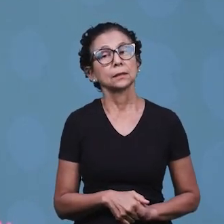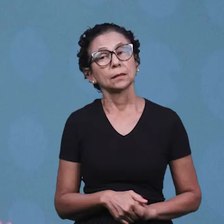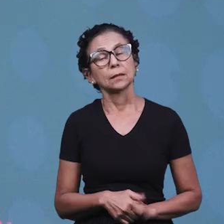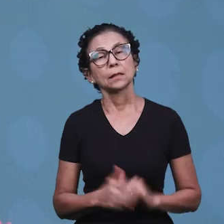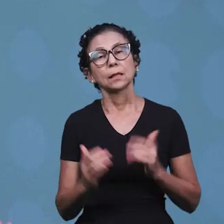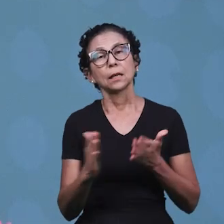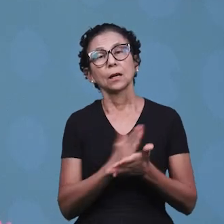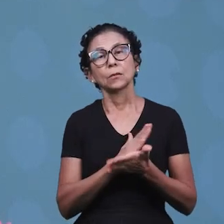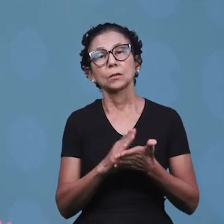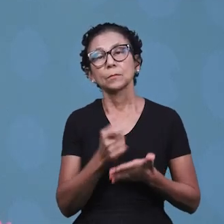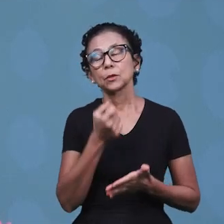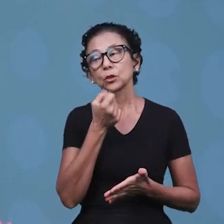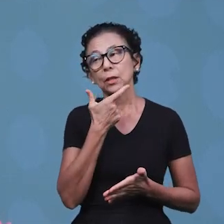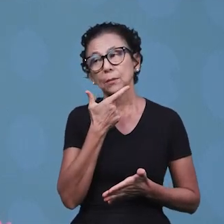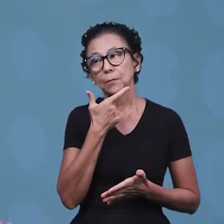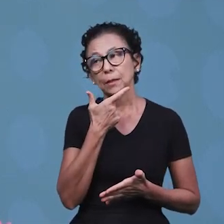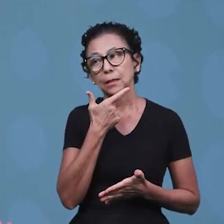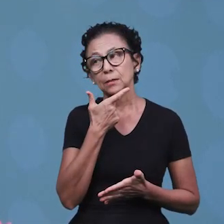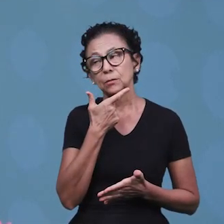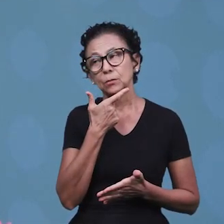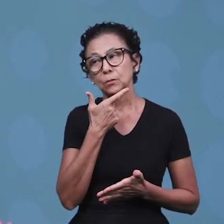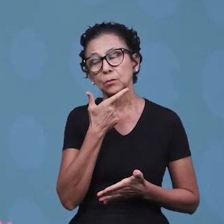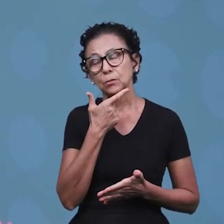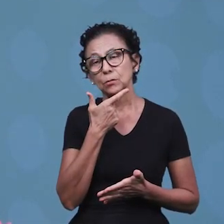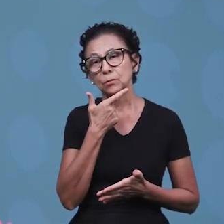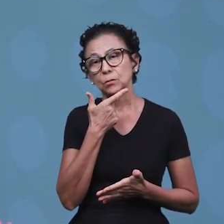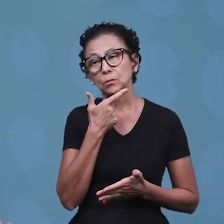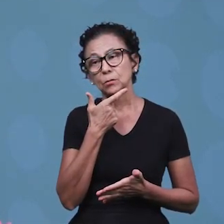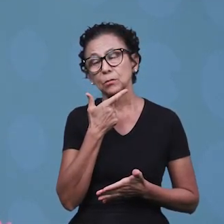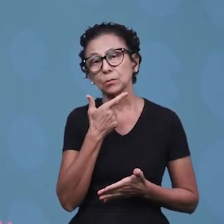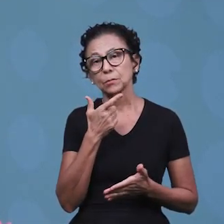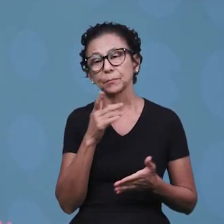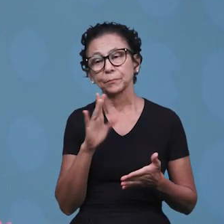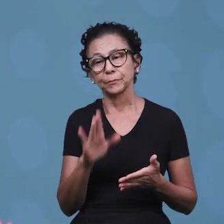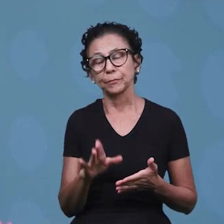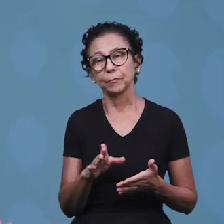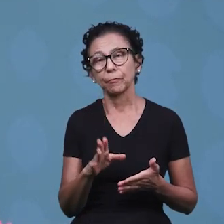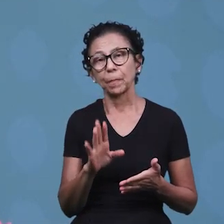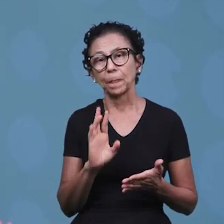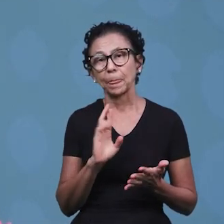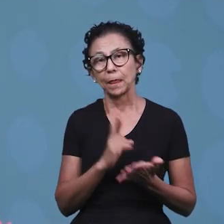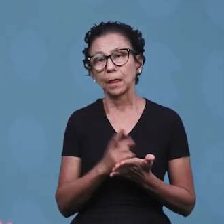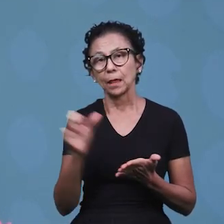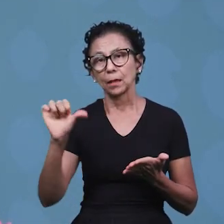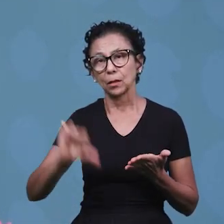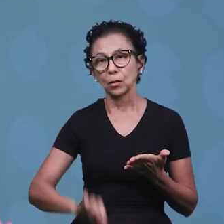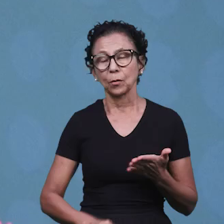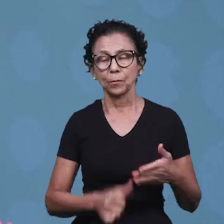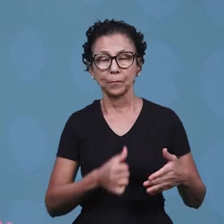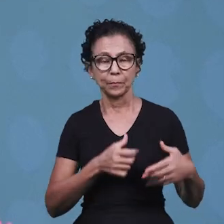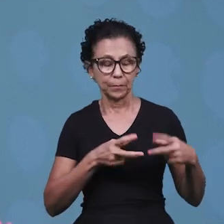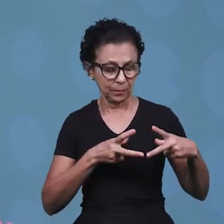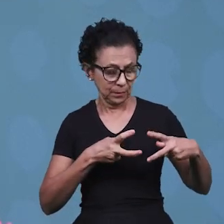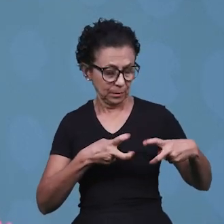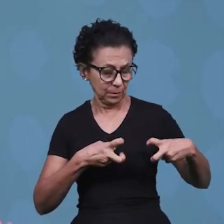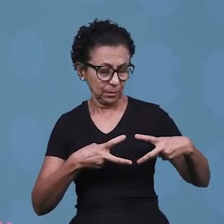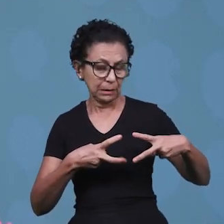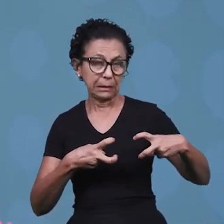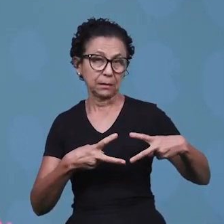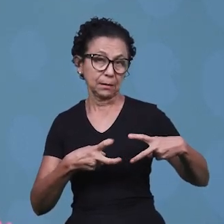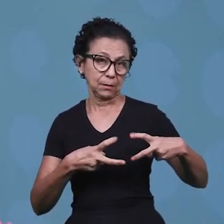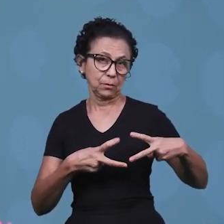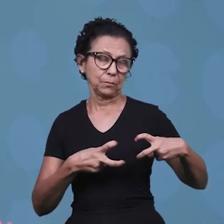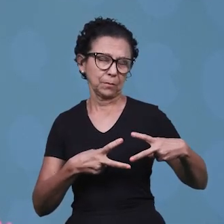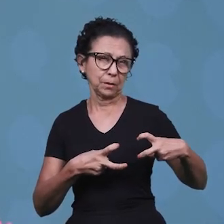né? As contraindicações absolutas são mulheres que têm câncer de mama ou histórico de câncer